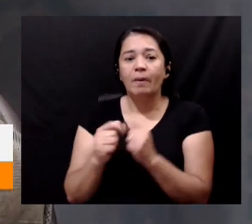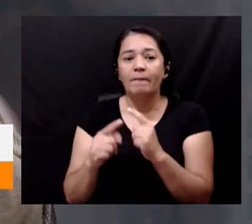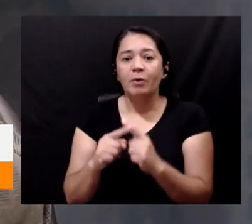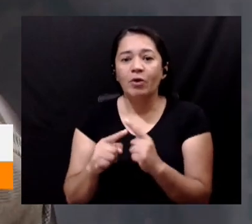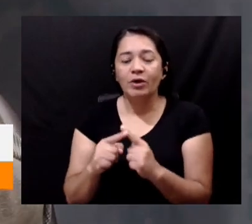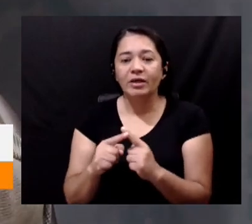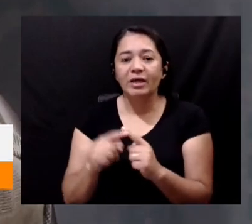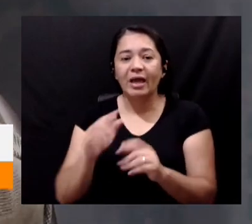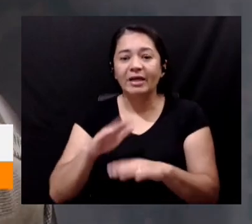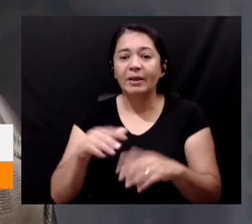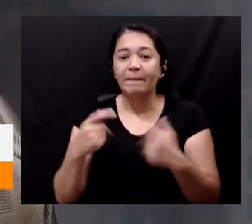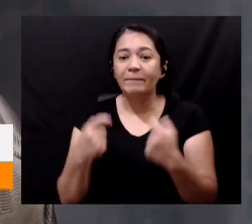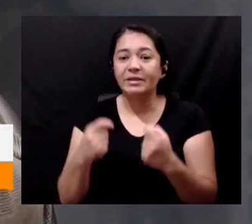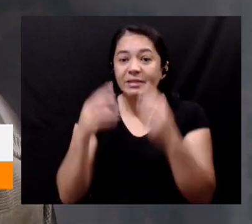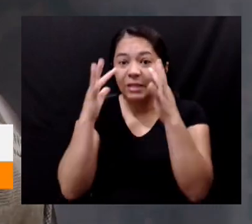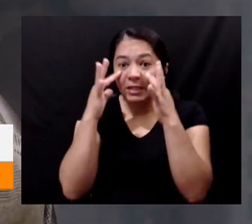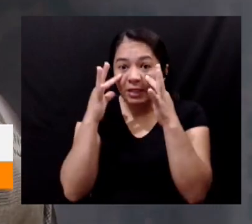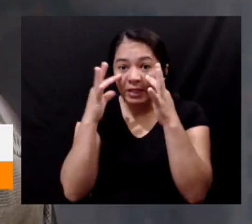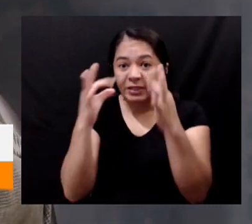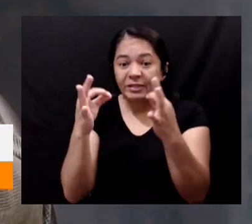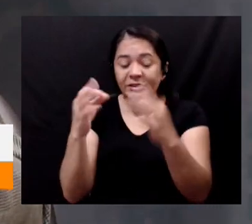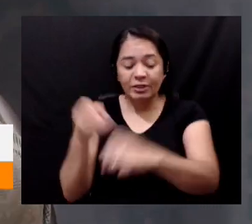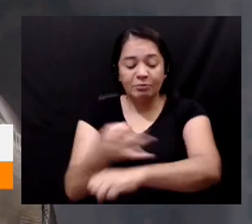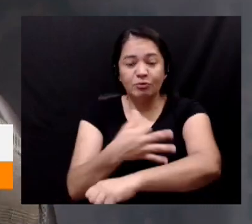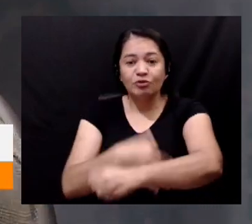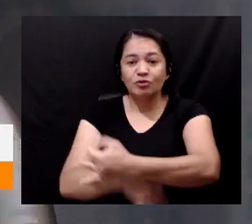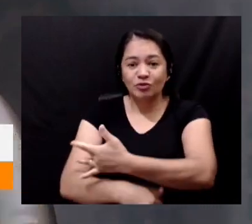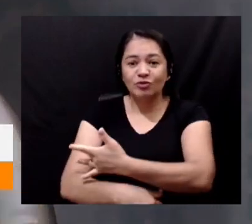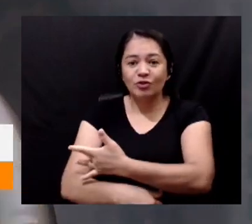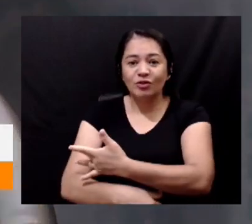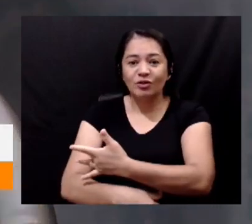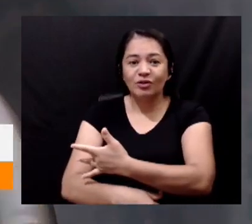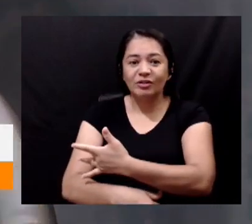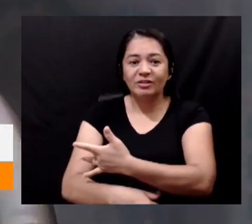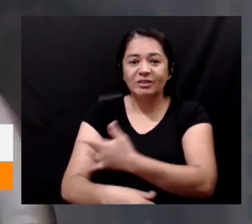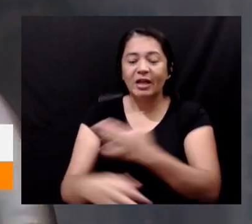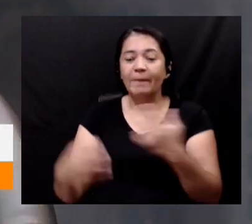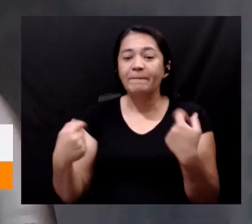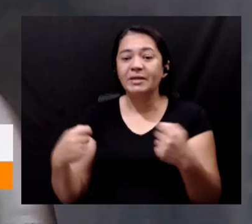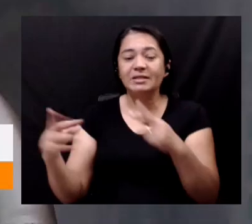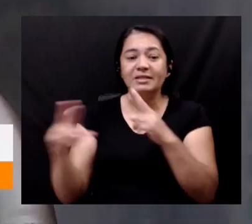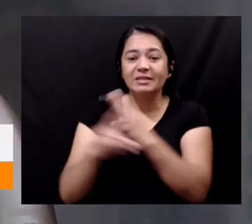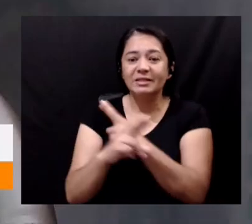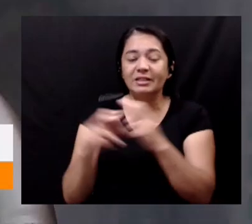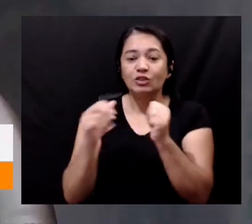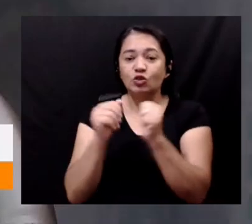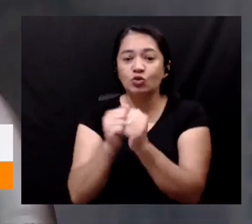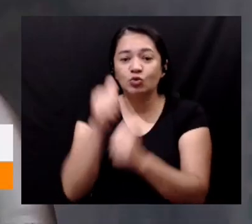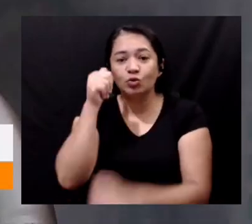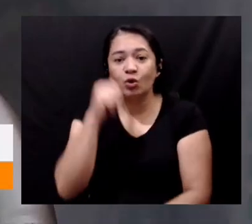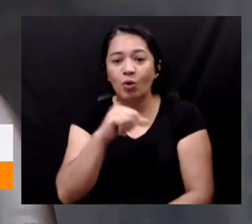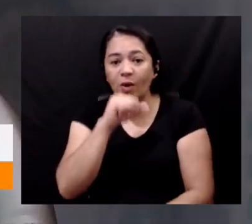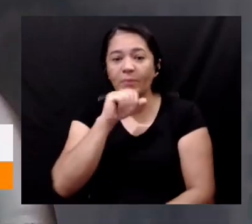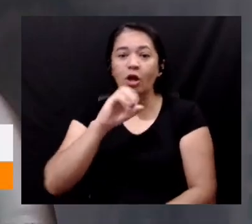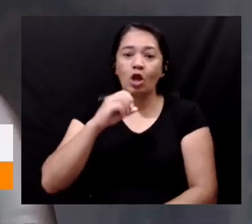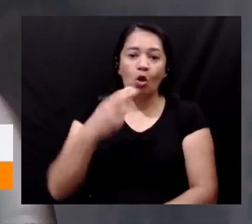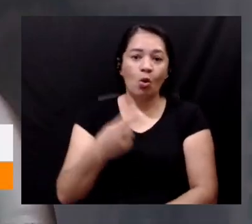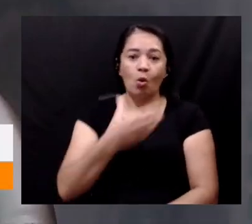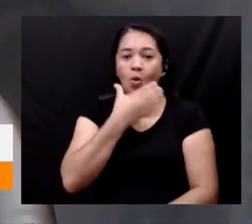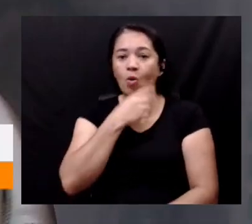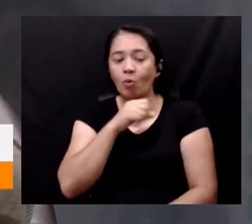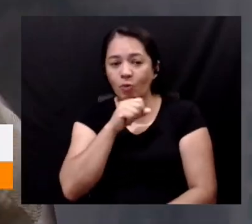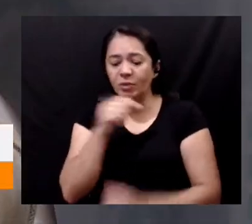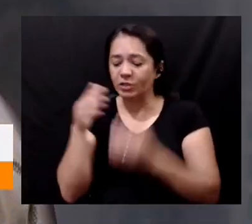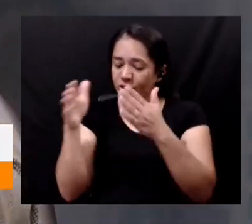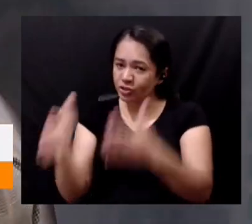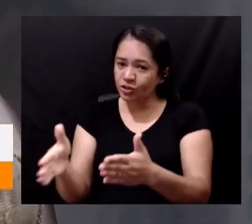precisando de uma nutrição emocional, ela está precisando de se relacionar com a mãe ou com o pai. Então chega, joga a bolsa